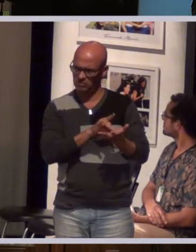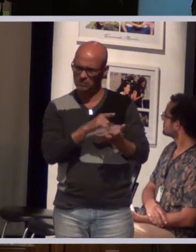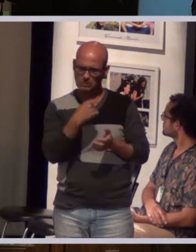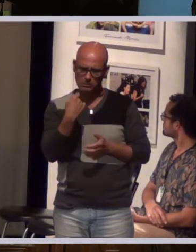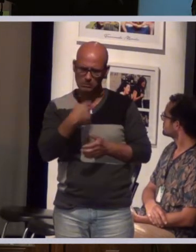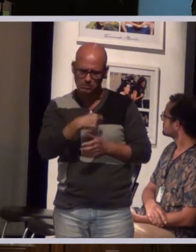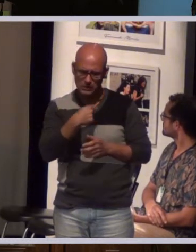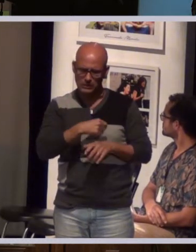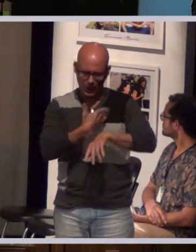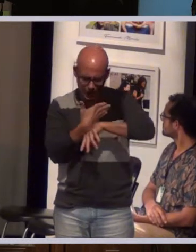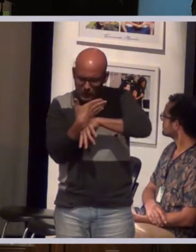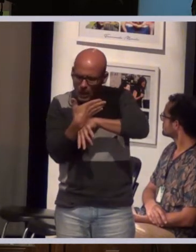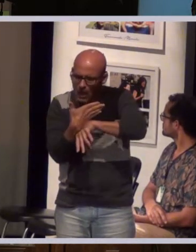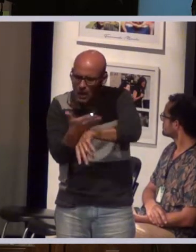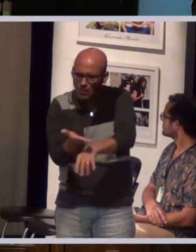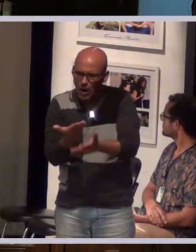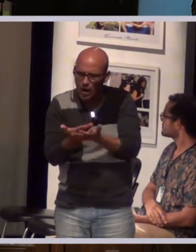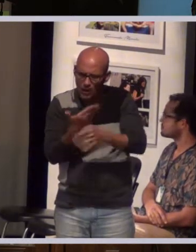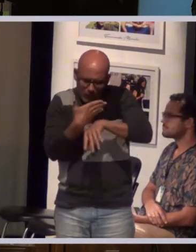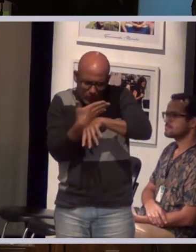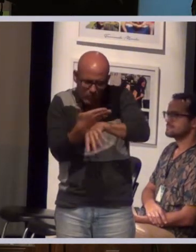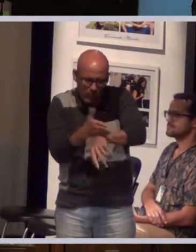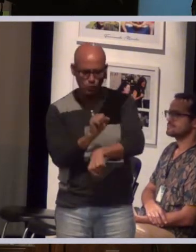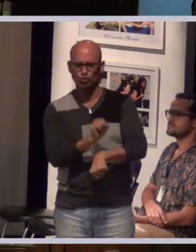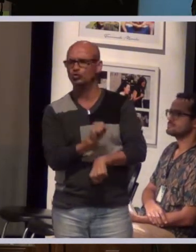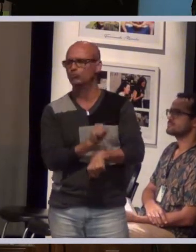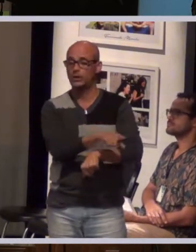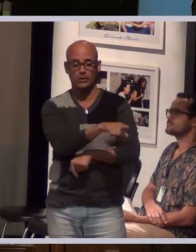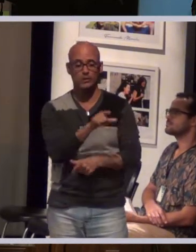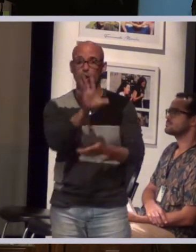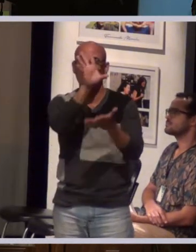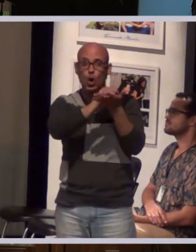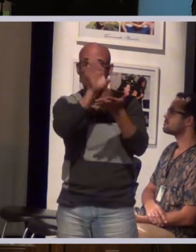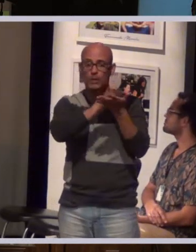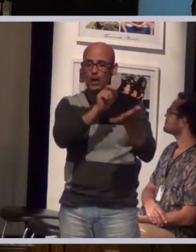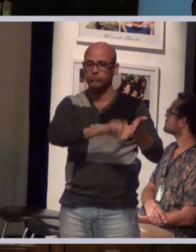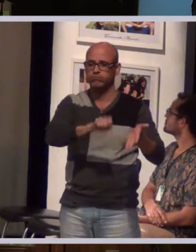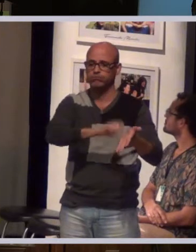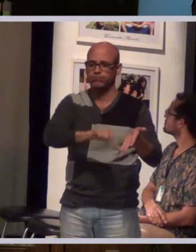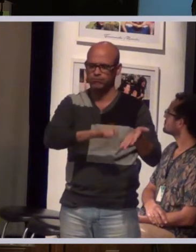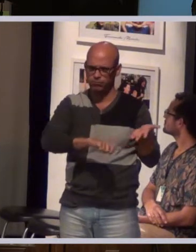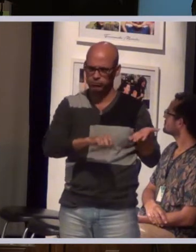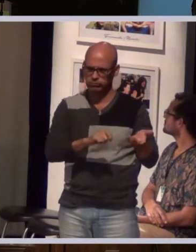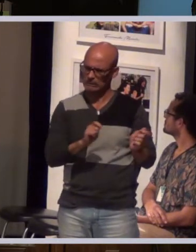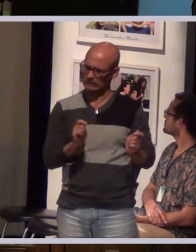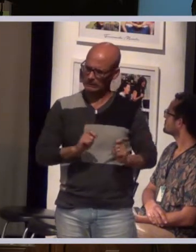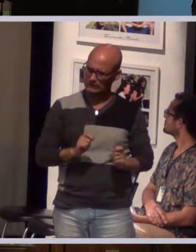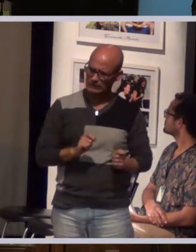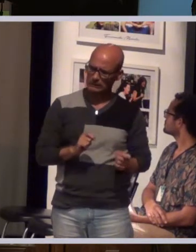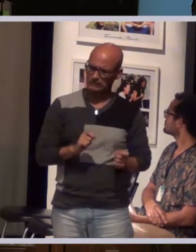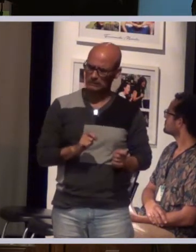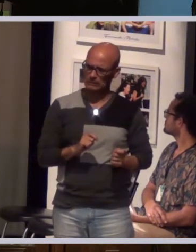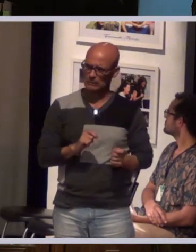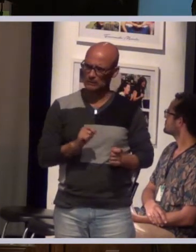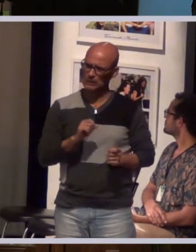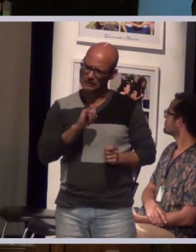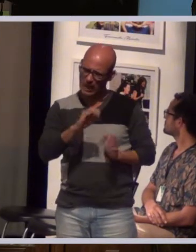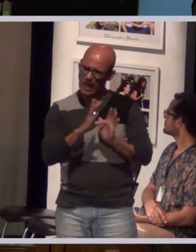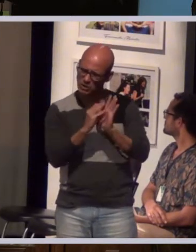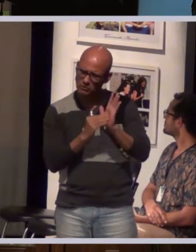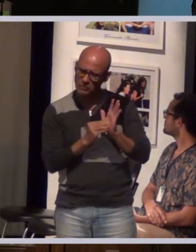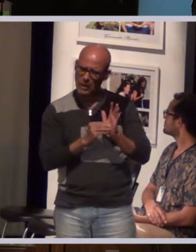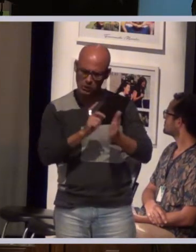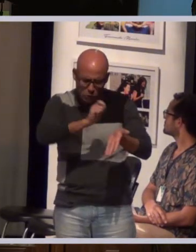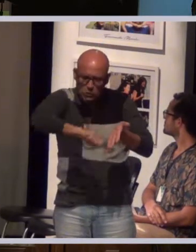tanto tempo da aula esperando o aluno copiar do quadro? Será que esse tipo de